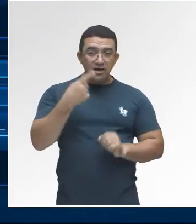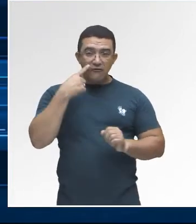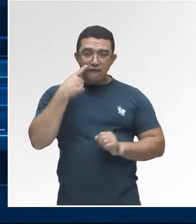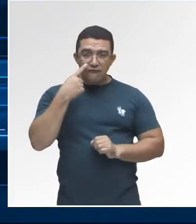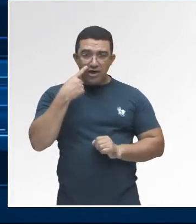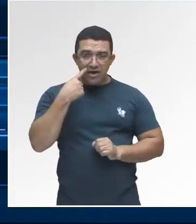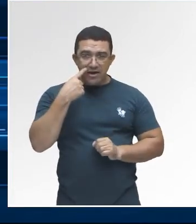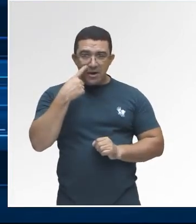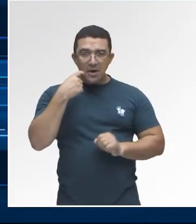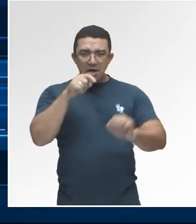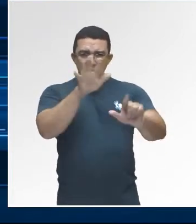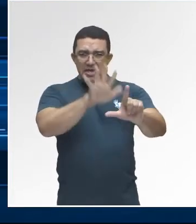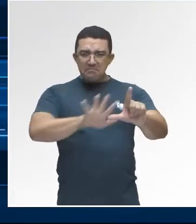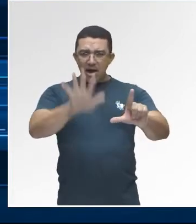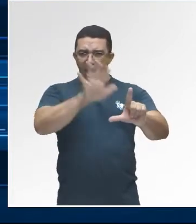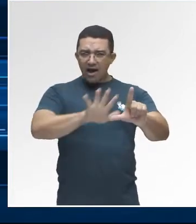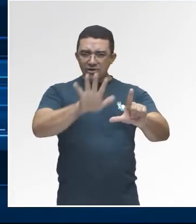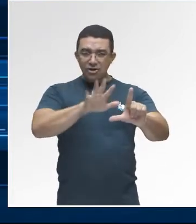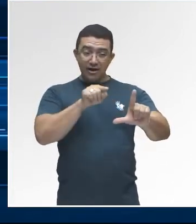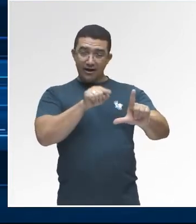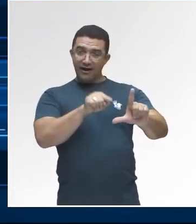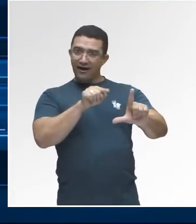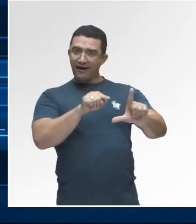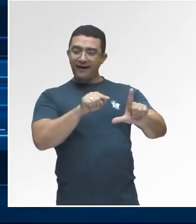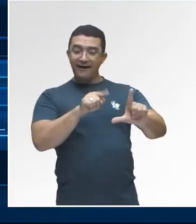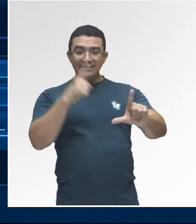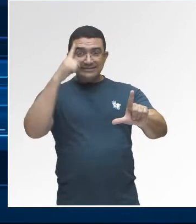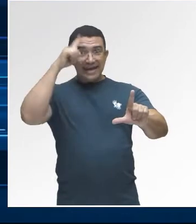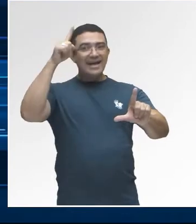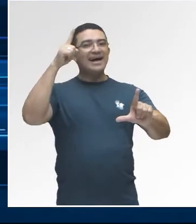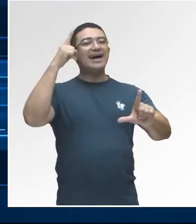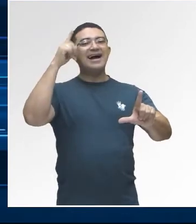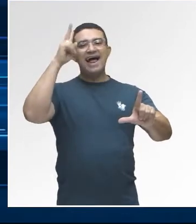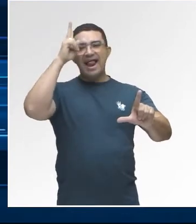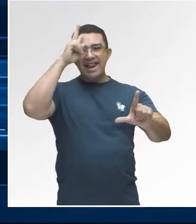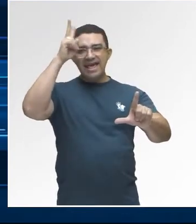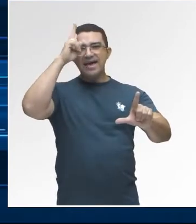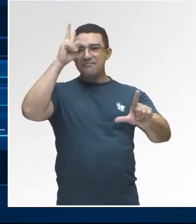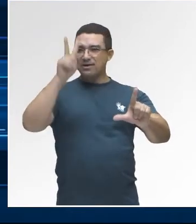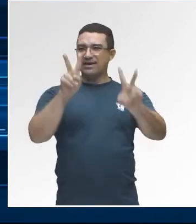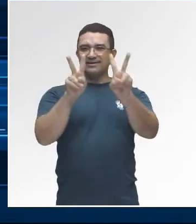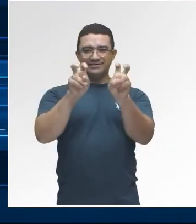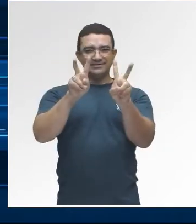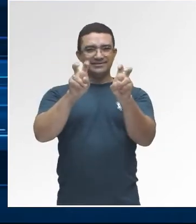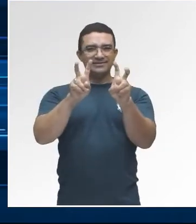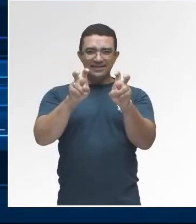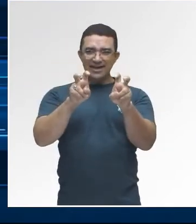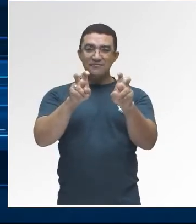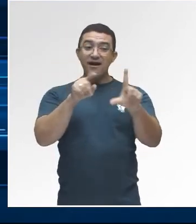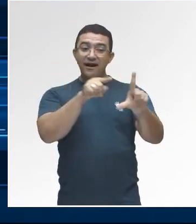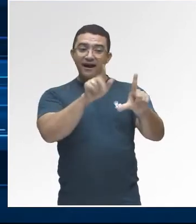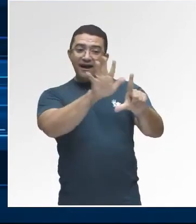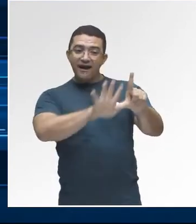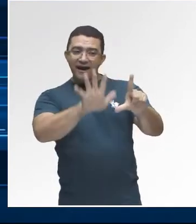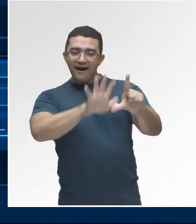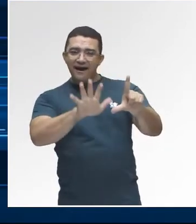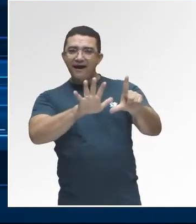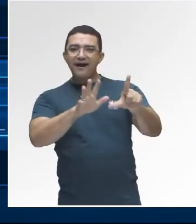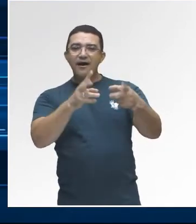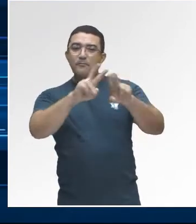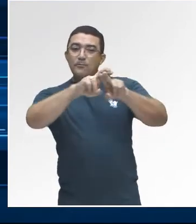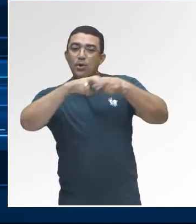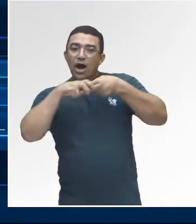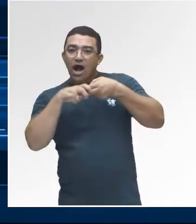as palavras, você já fica ligado de, isso parece com isso, isso, isso, por causa desse elemento, desse